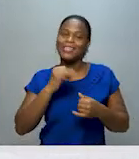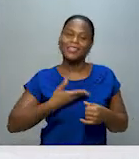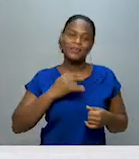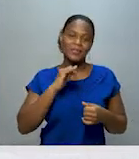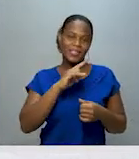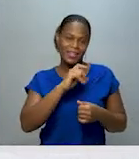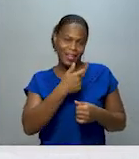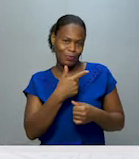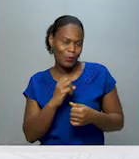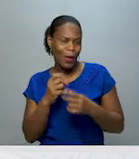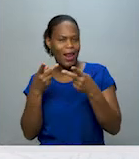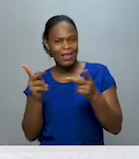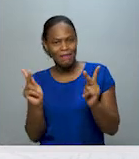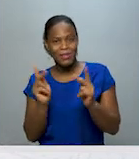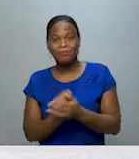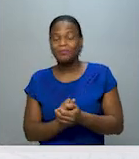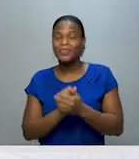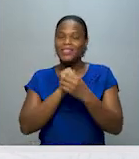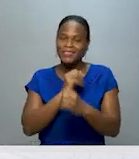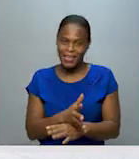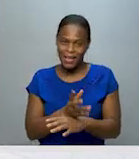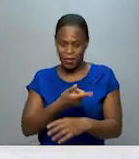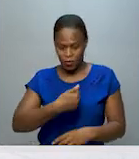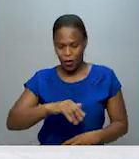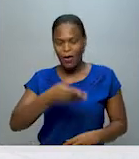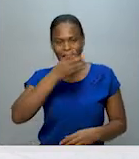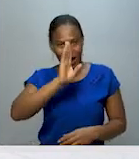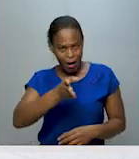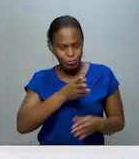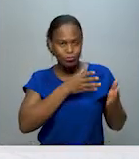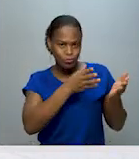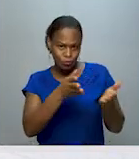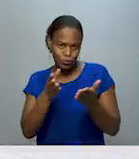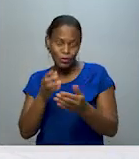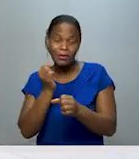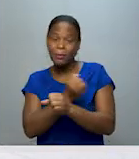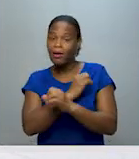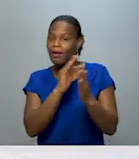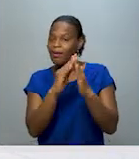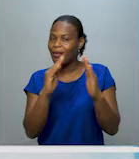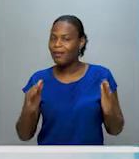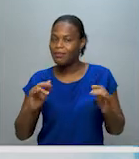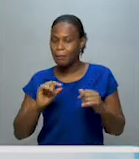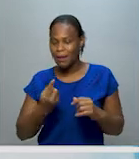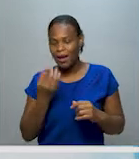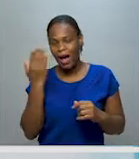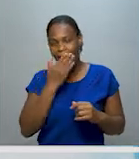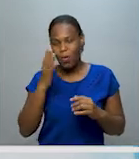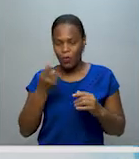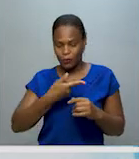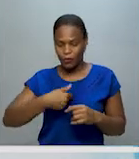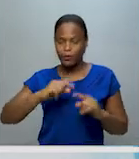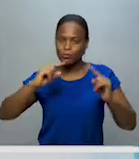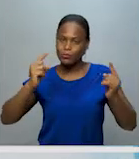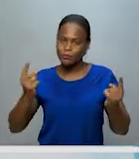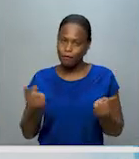livre. De seguida, nós vamos fazer a habitual orientação do TPC para finalizar